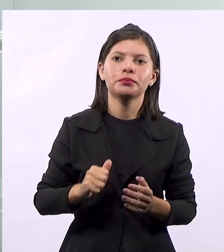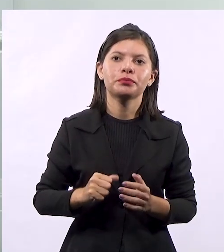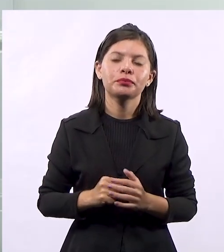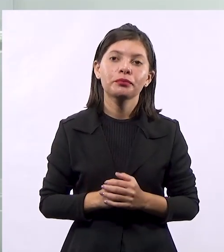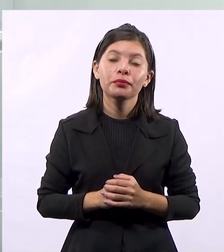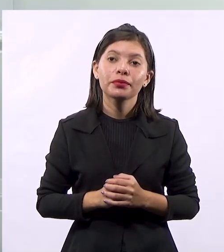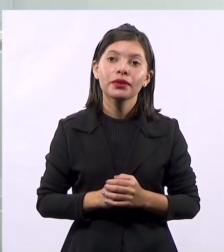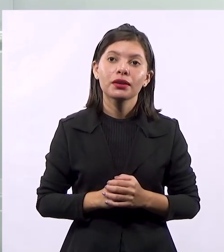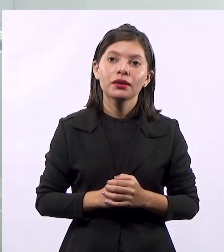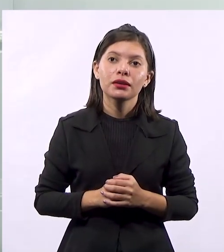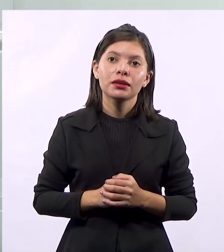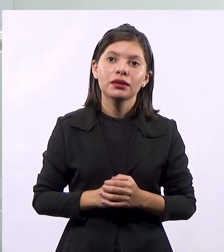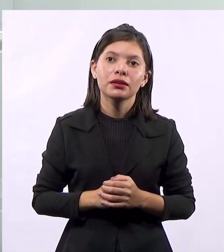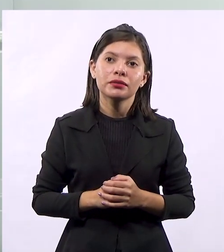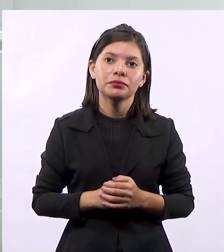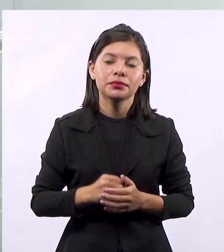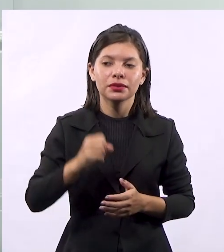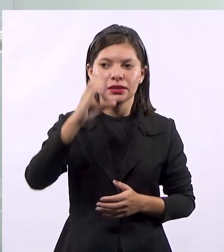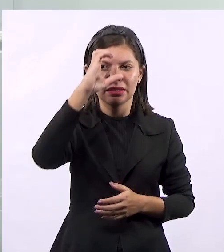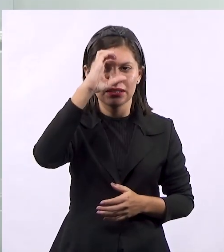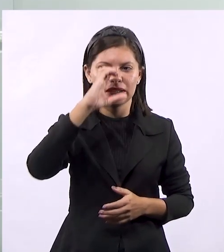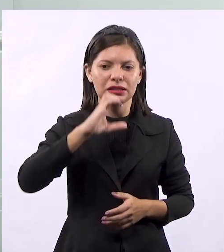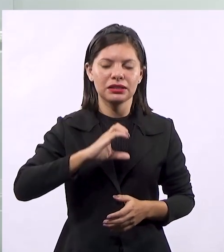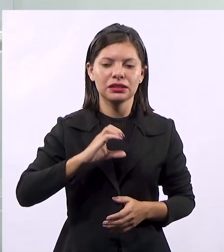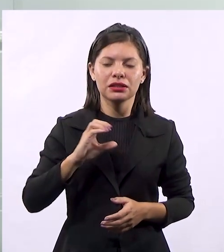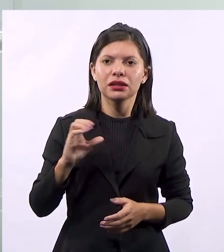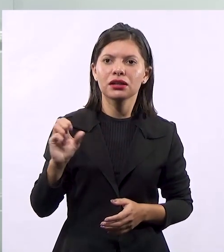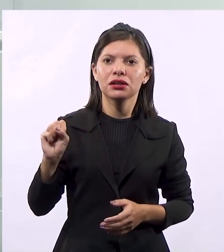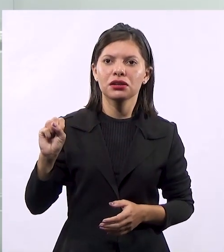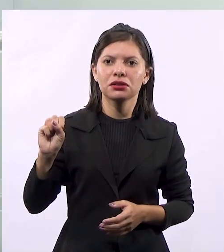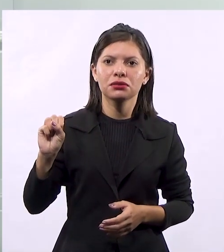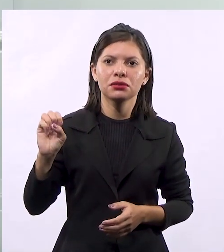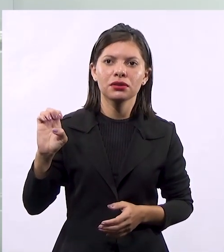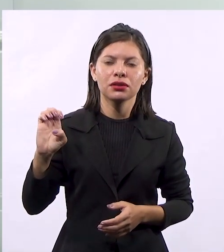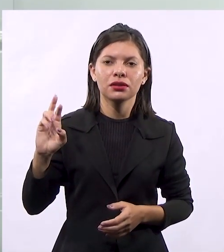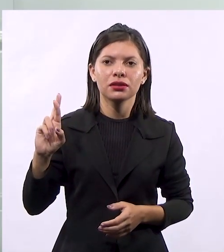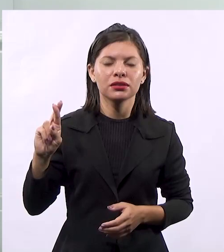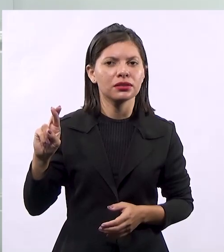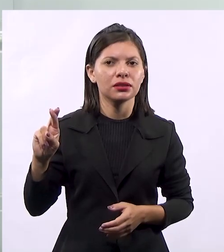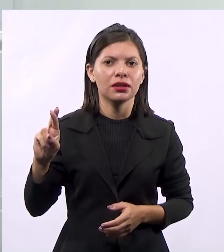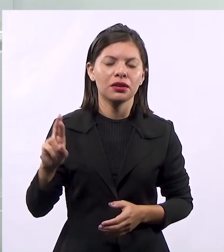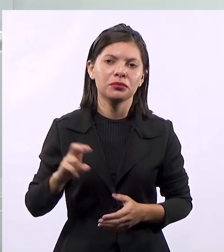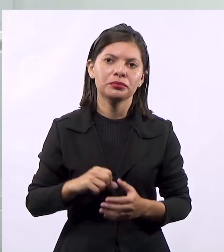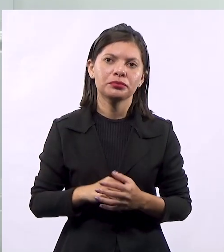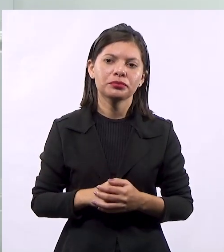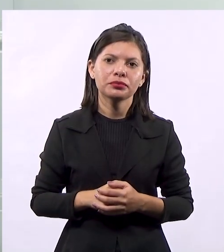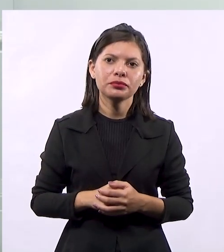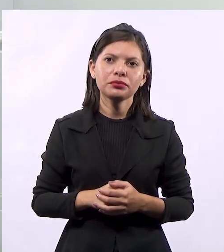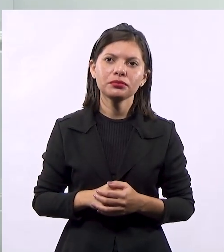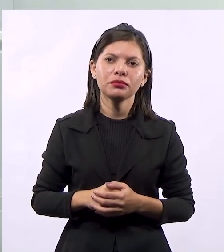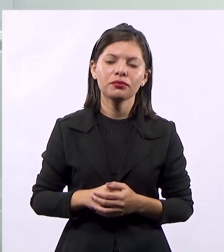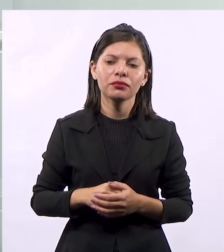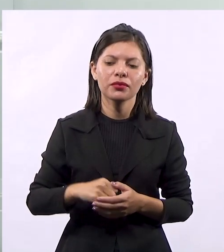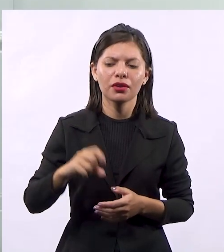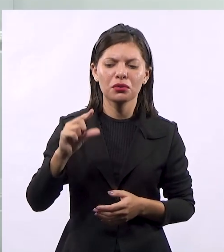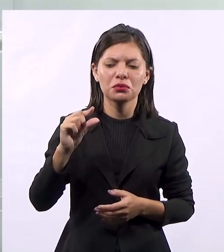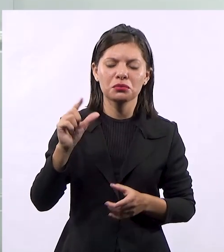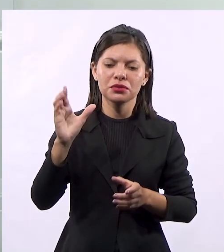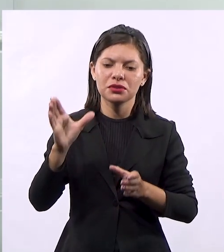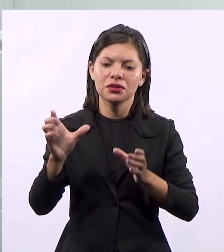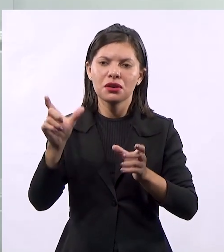aos livros, aos documentos, à história, né, a fazer parte, a ser cidadão. Então,